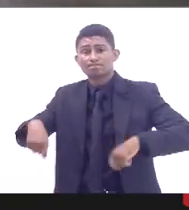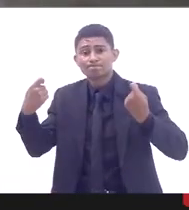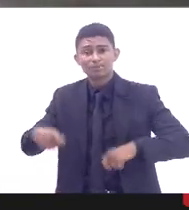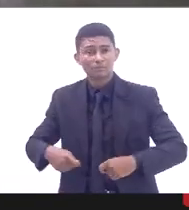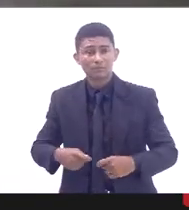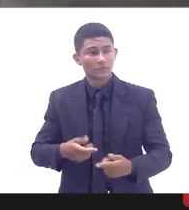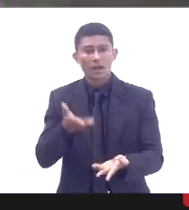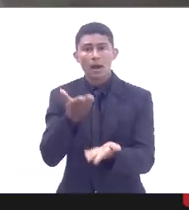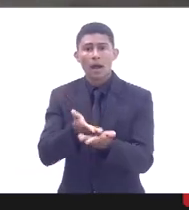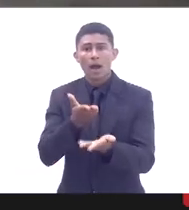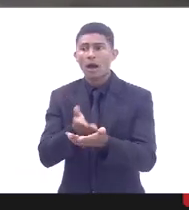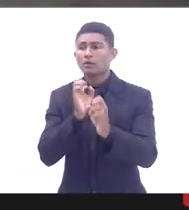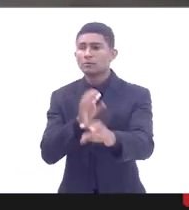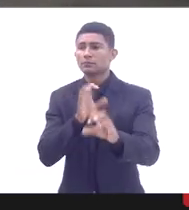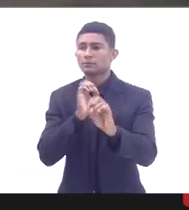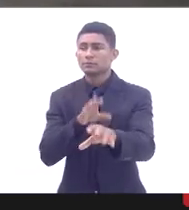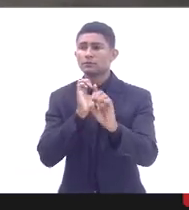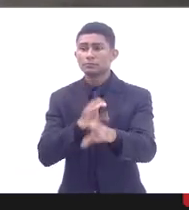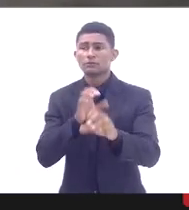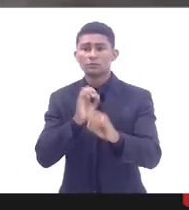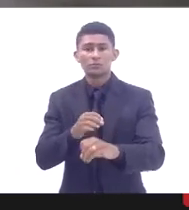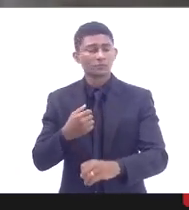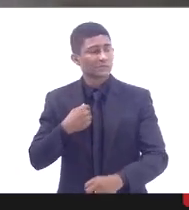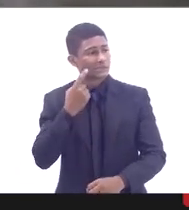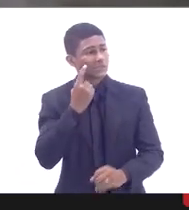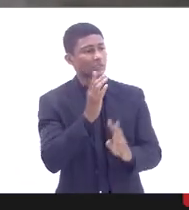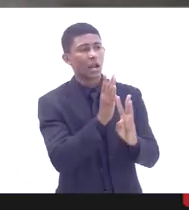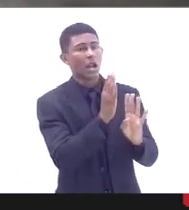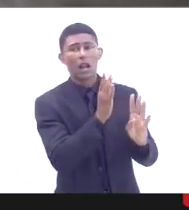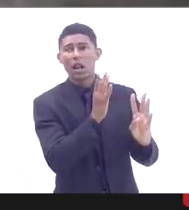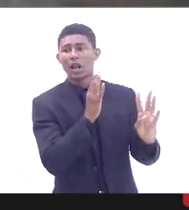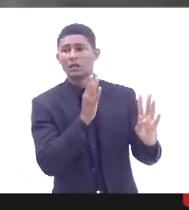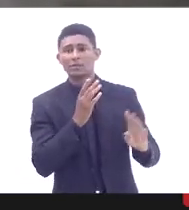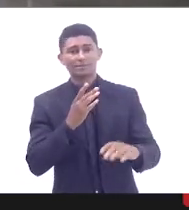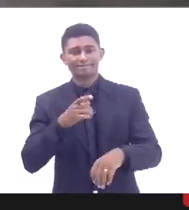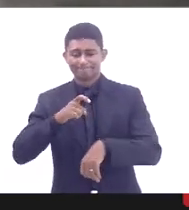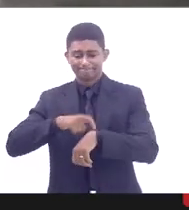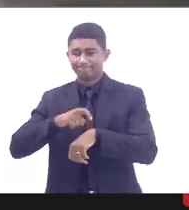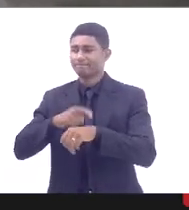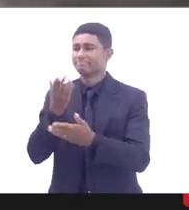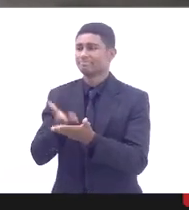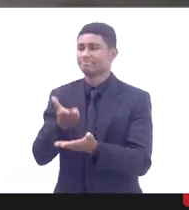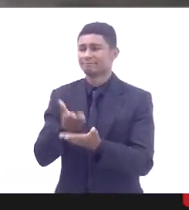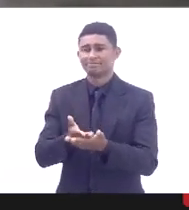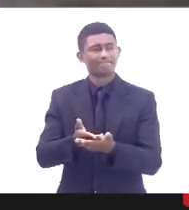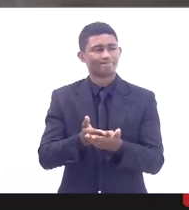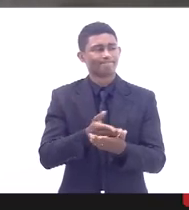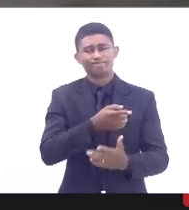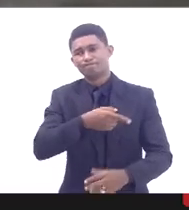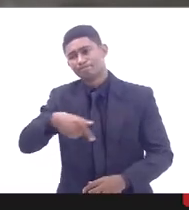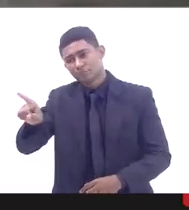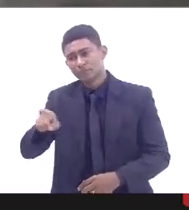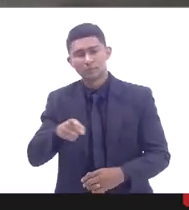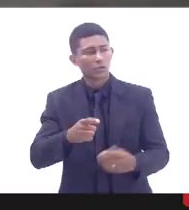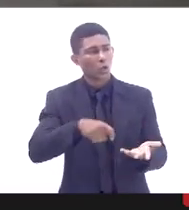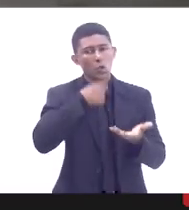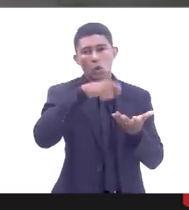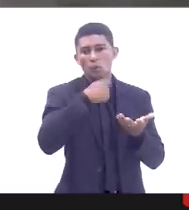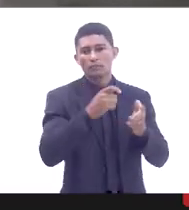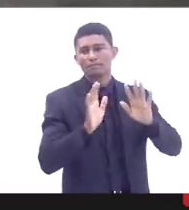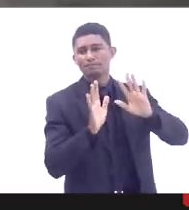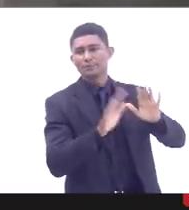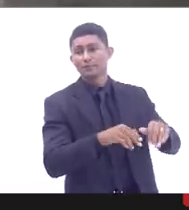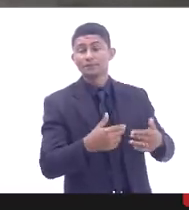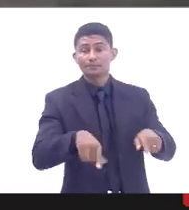logo em seguida como muitas vezes a gente tem na pós graduação não tem ao condições de se alimentar é além disso a situação